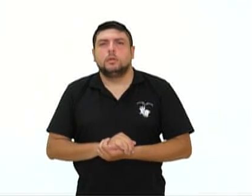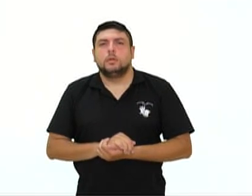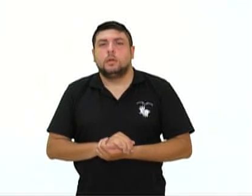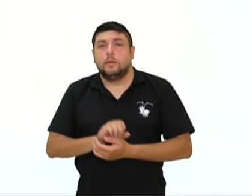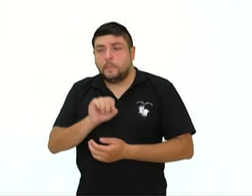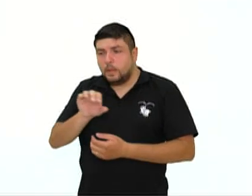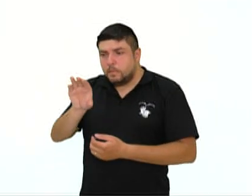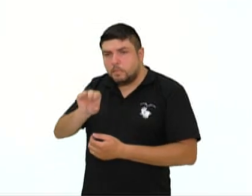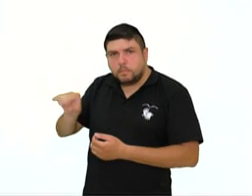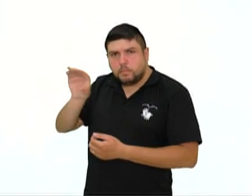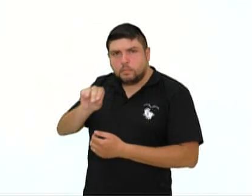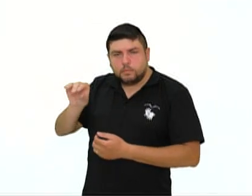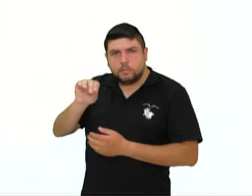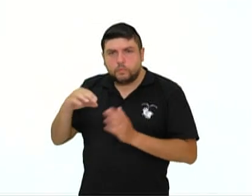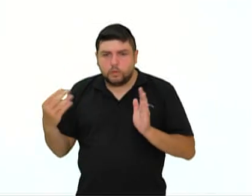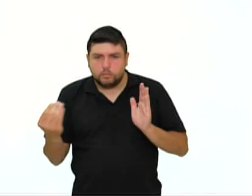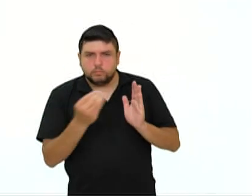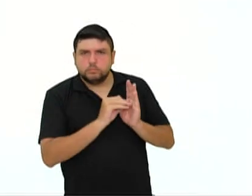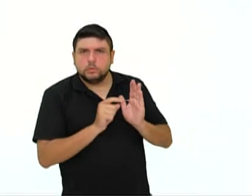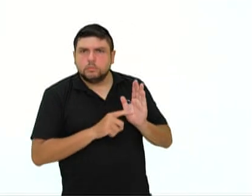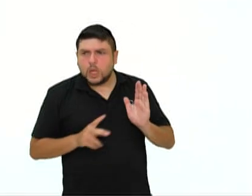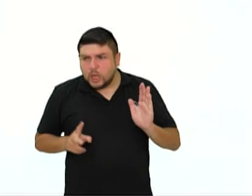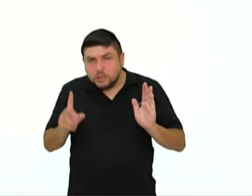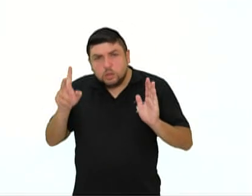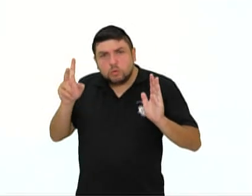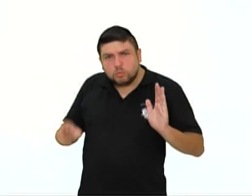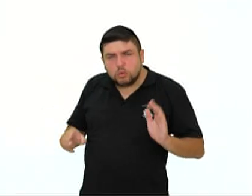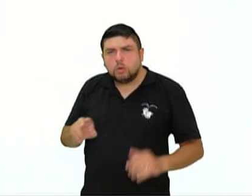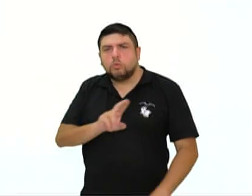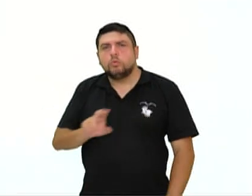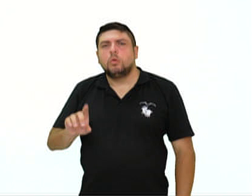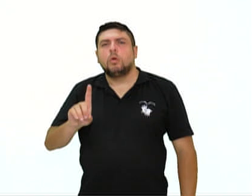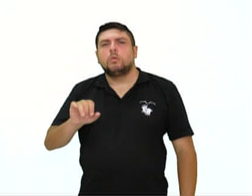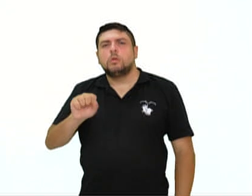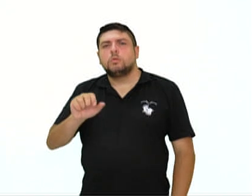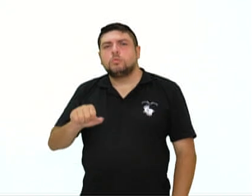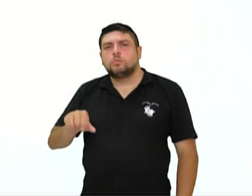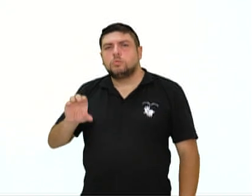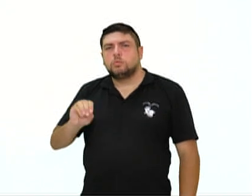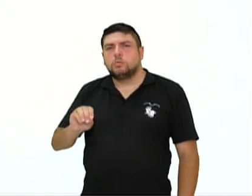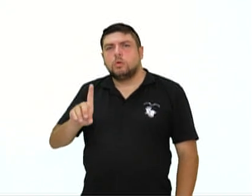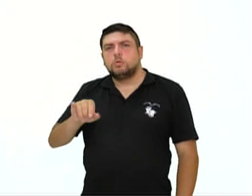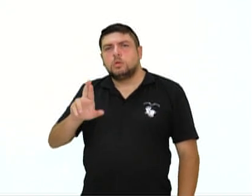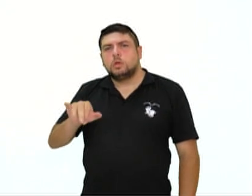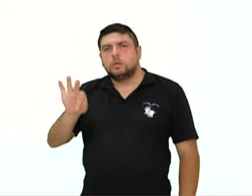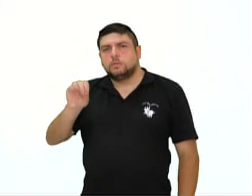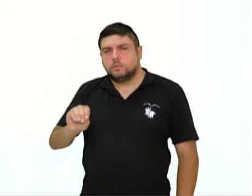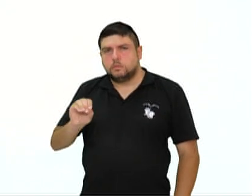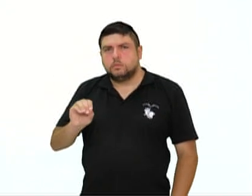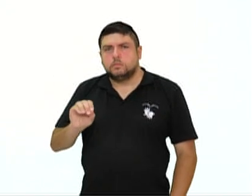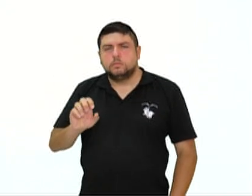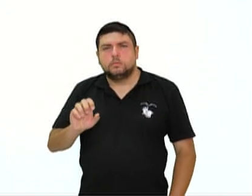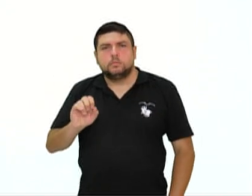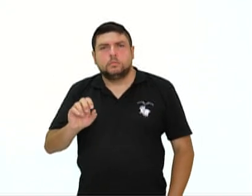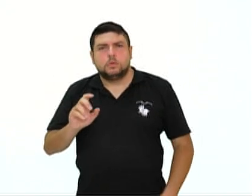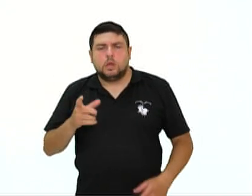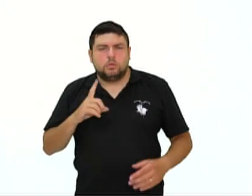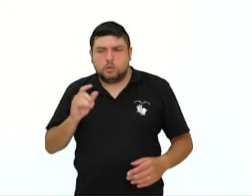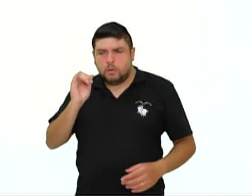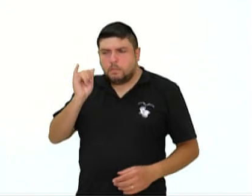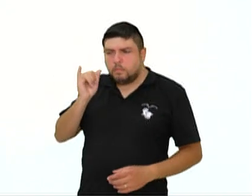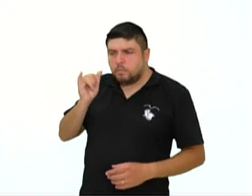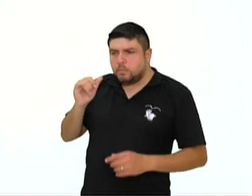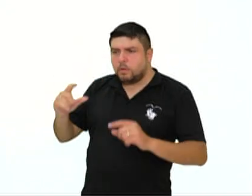fala de discurso direto, porque é a própria fala da personagem, não tem ninguém narrando a história. Quando ele mesmo fala, nós chamamos